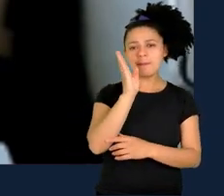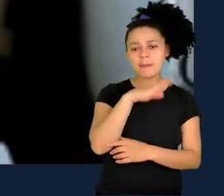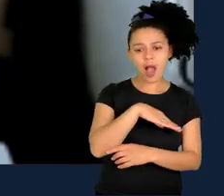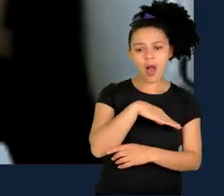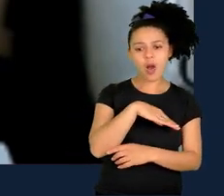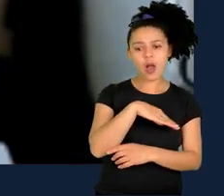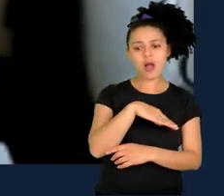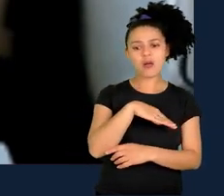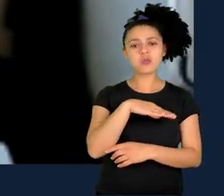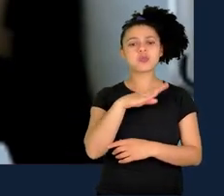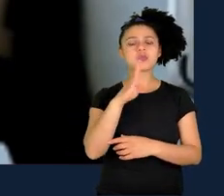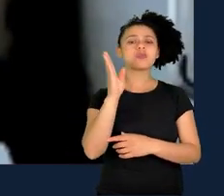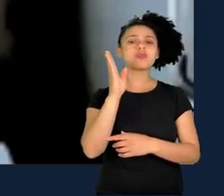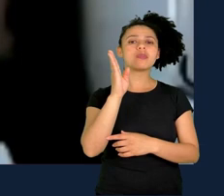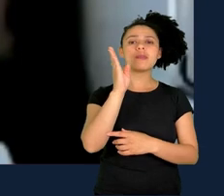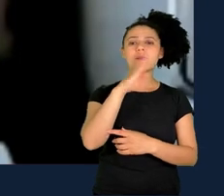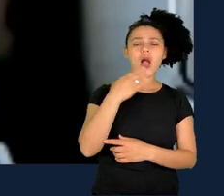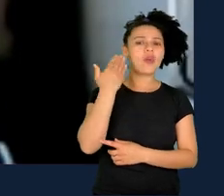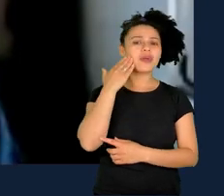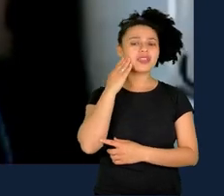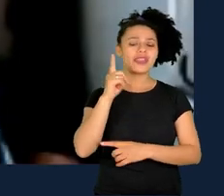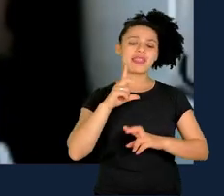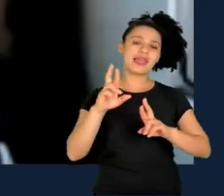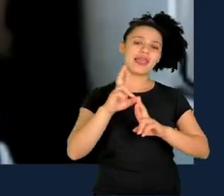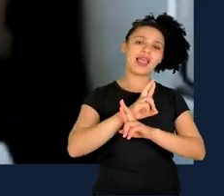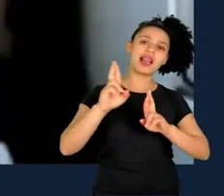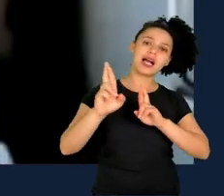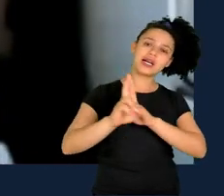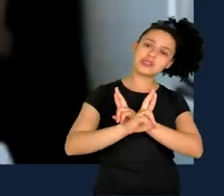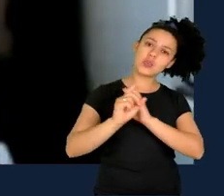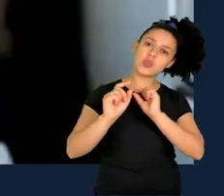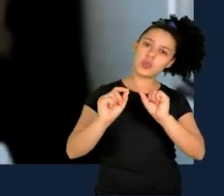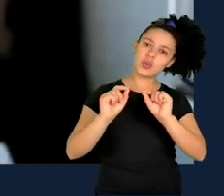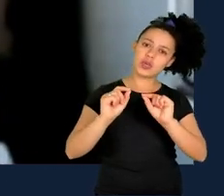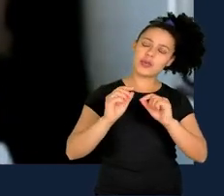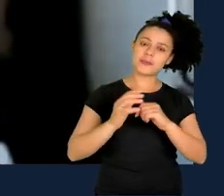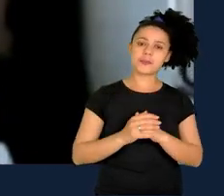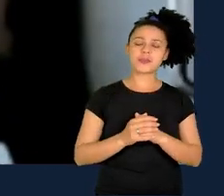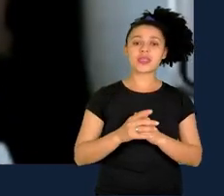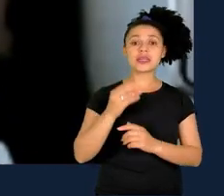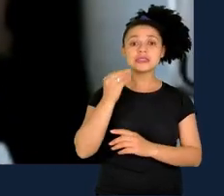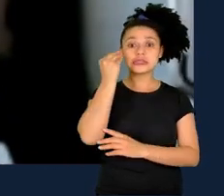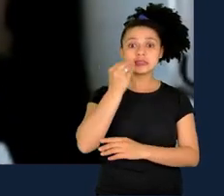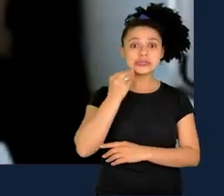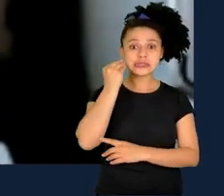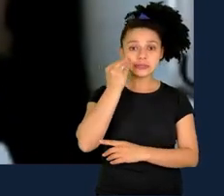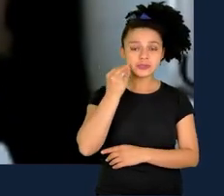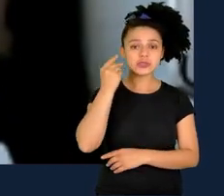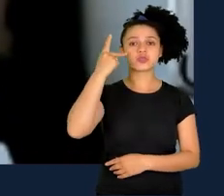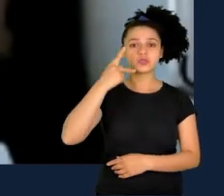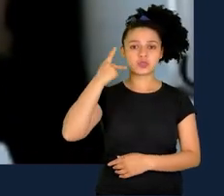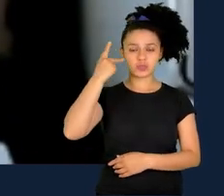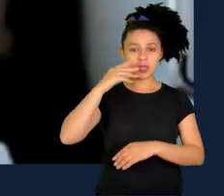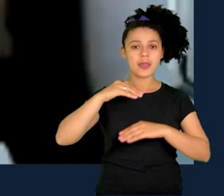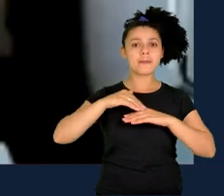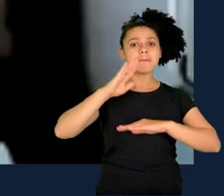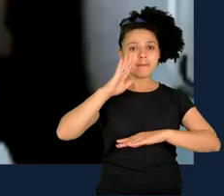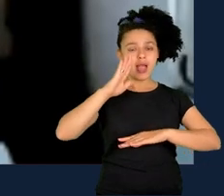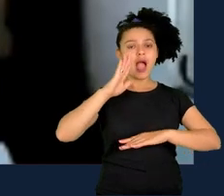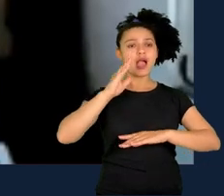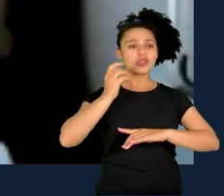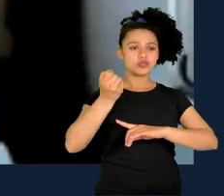mal entendidos que temos, que têm a ver com uma experiência política, mais com isso do que